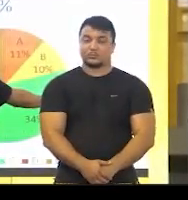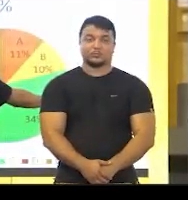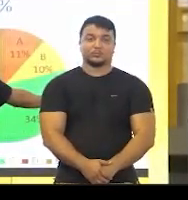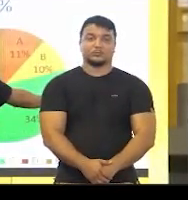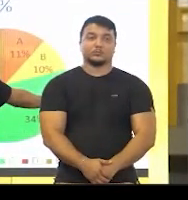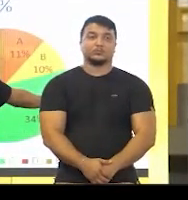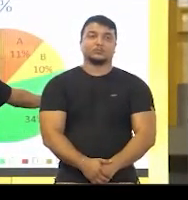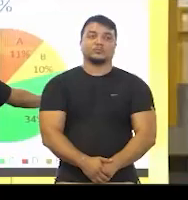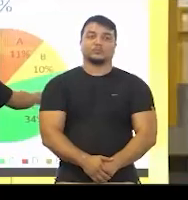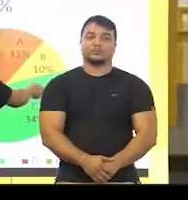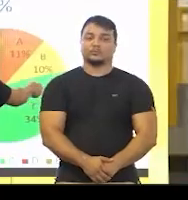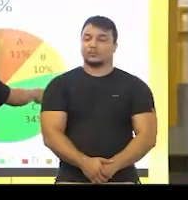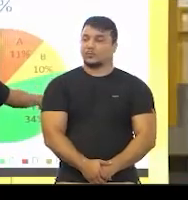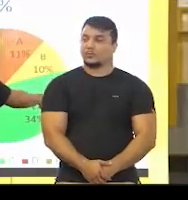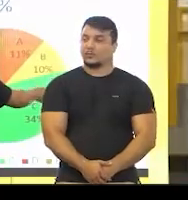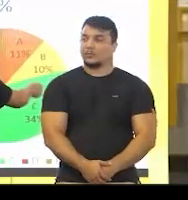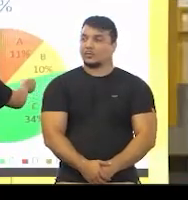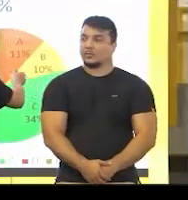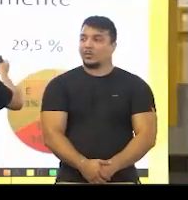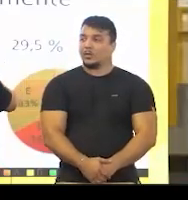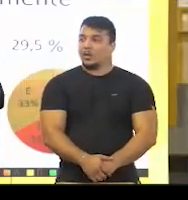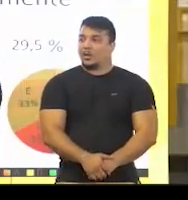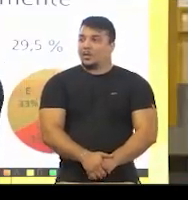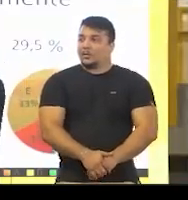Meus queridos. Pode passar, filho.